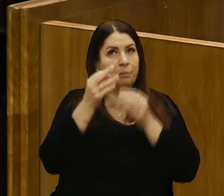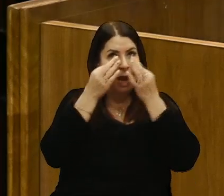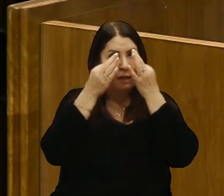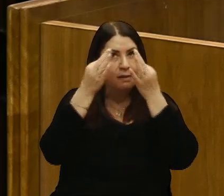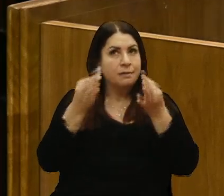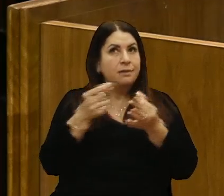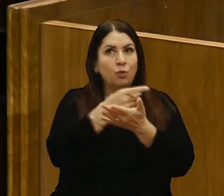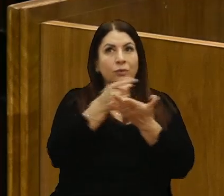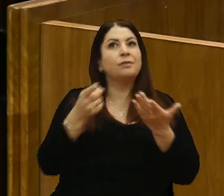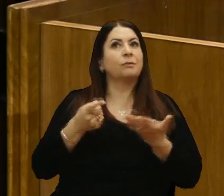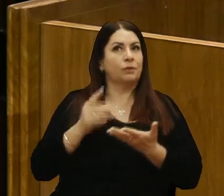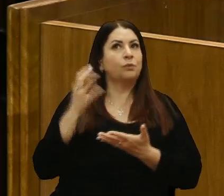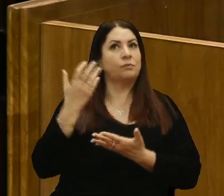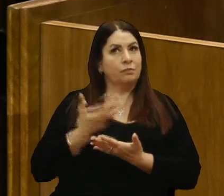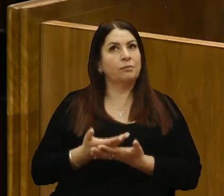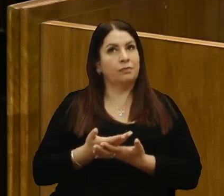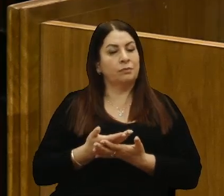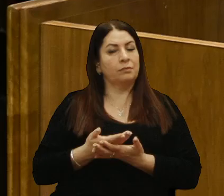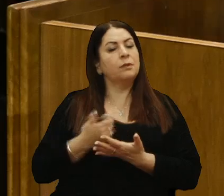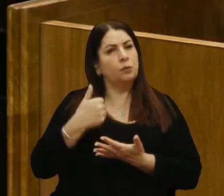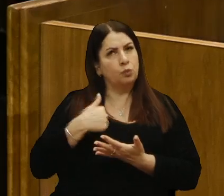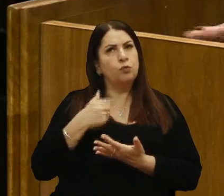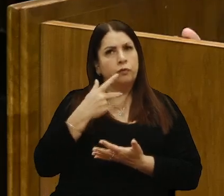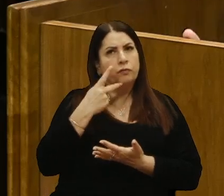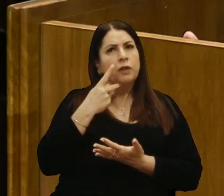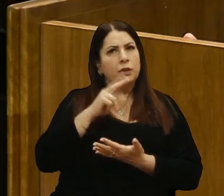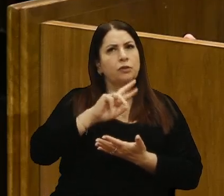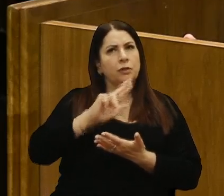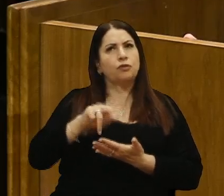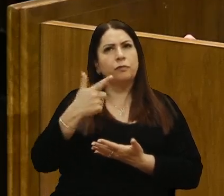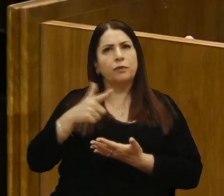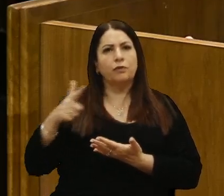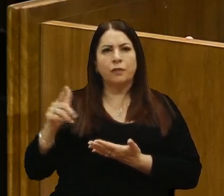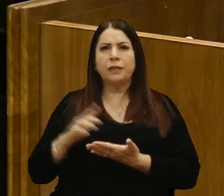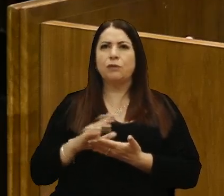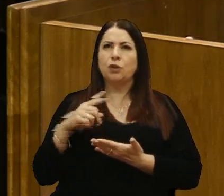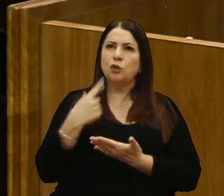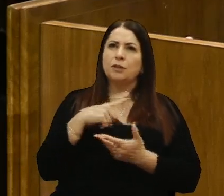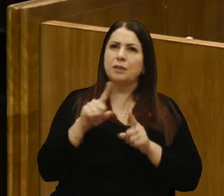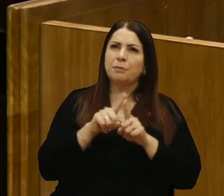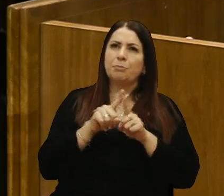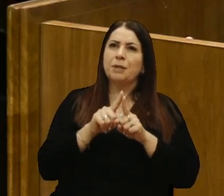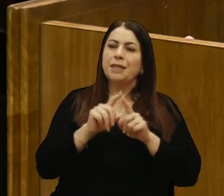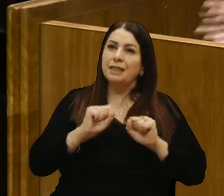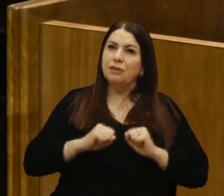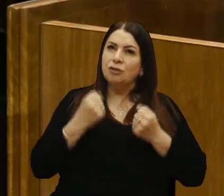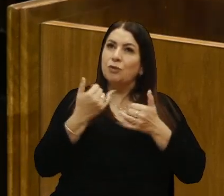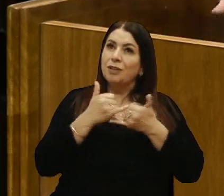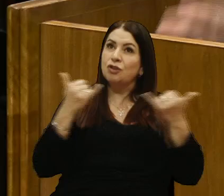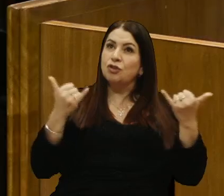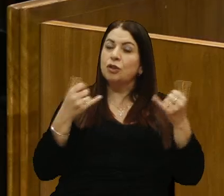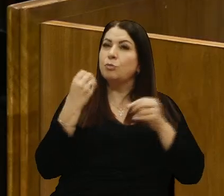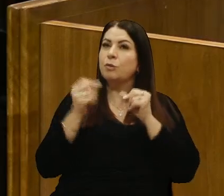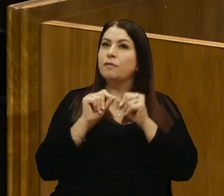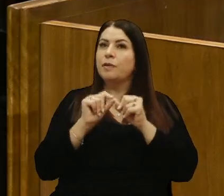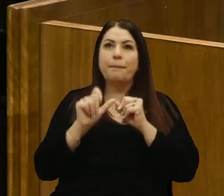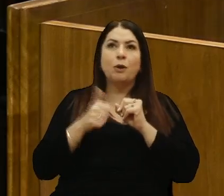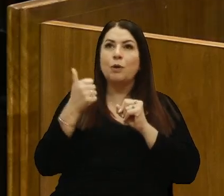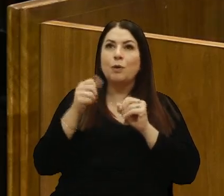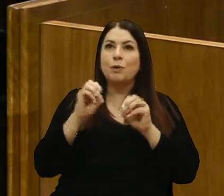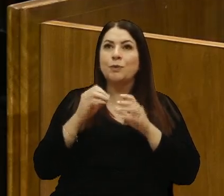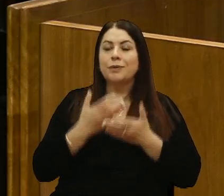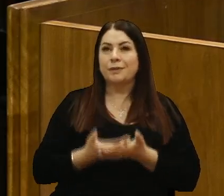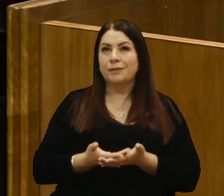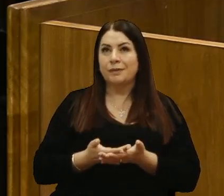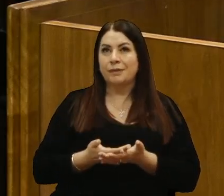muita atenção nisso. Eu já disse aqui por diversas vezes que nós deveríamos estar dedicando energia para ver como que a gente vai melhorar a nossa